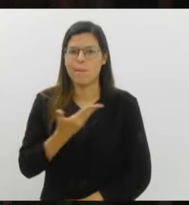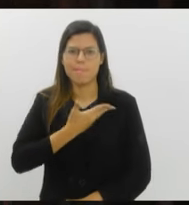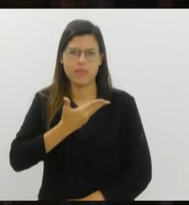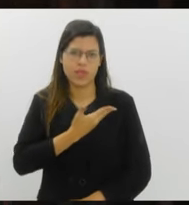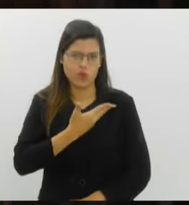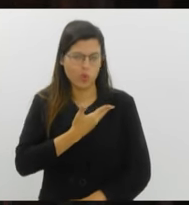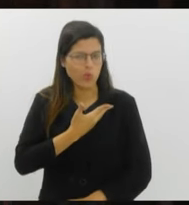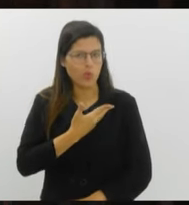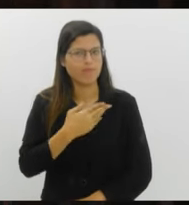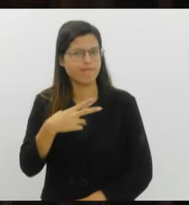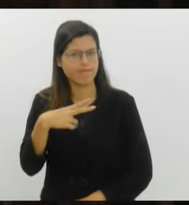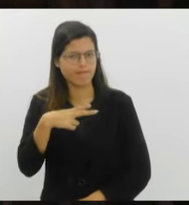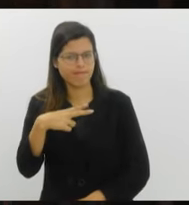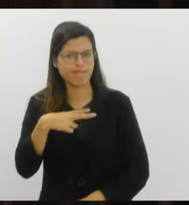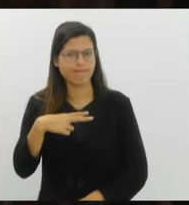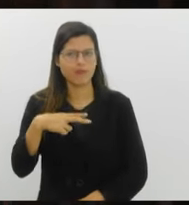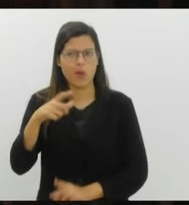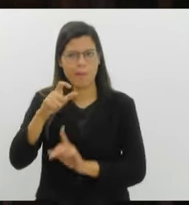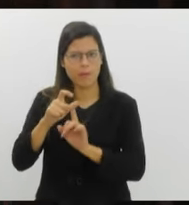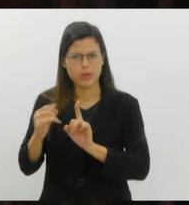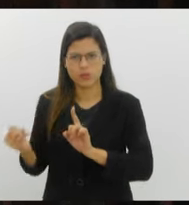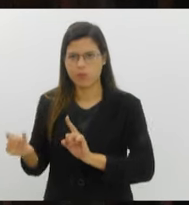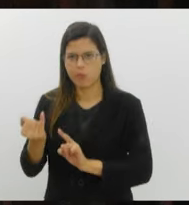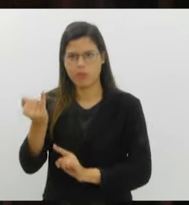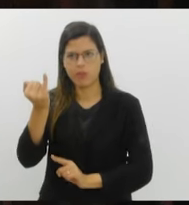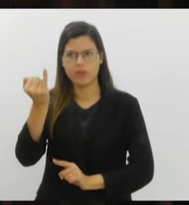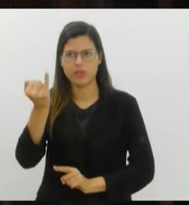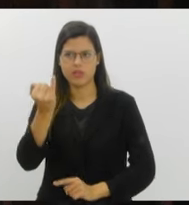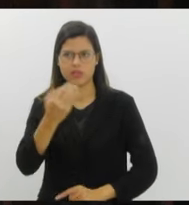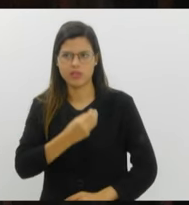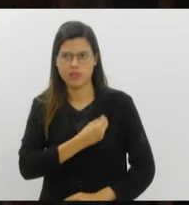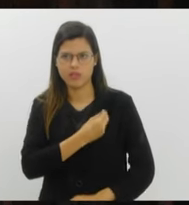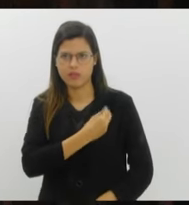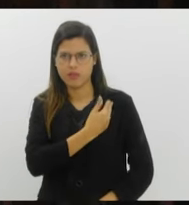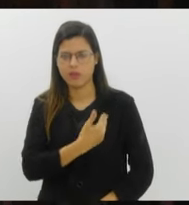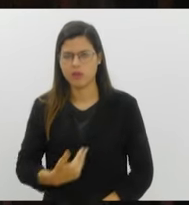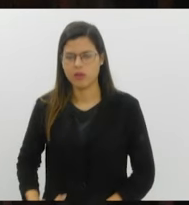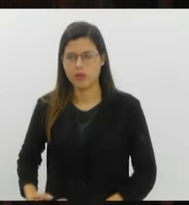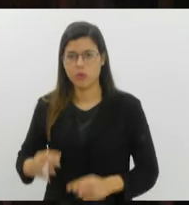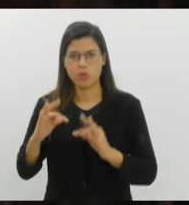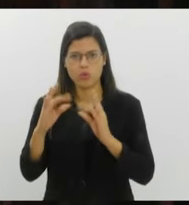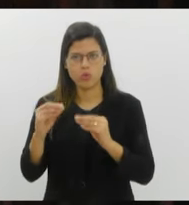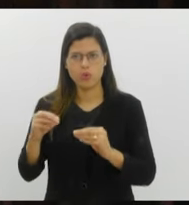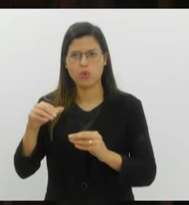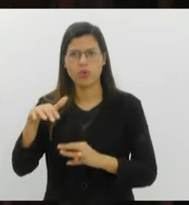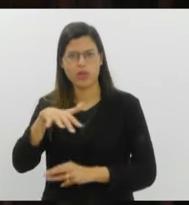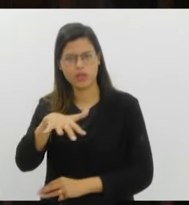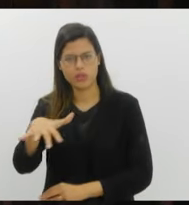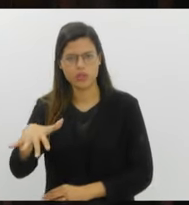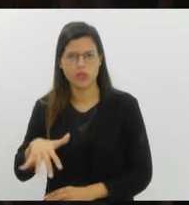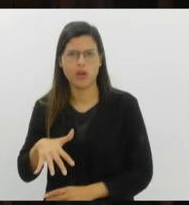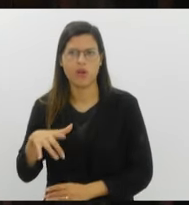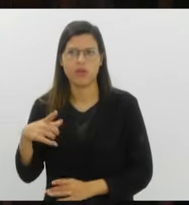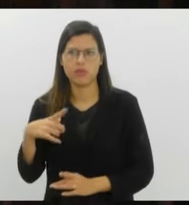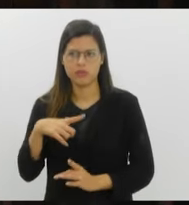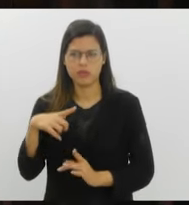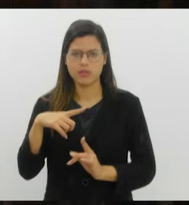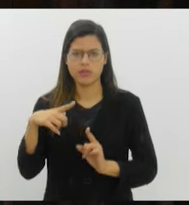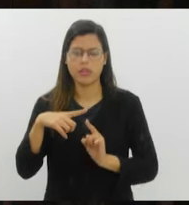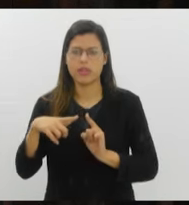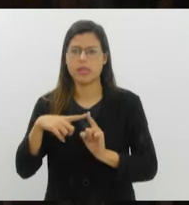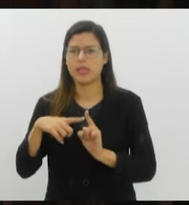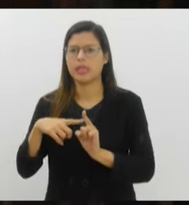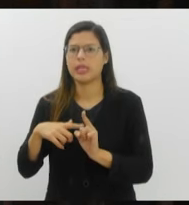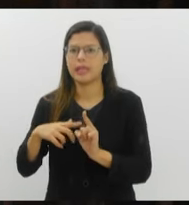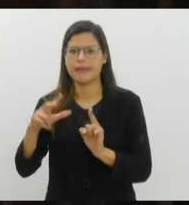cara muito importante na vida pública também, de toda a nossa região, um deputado que tem um olhar muito forte lá para a nossa